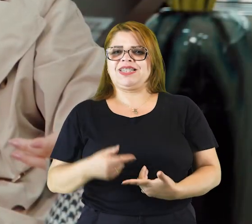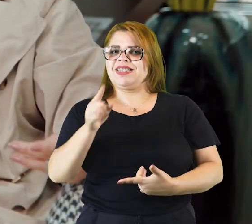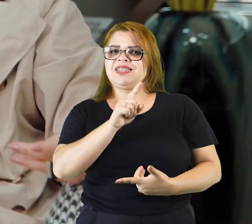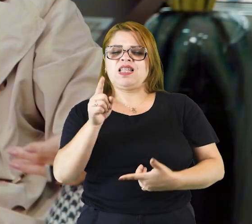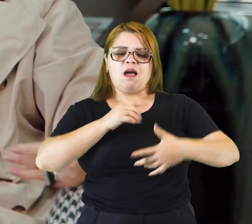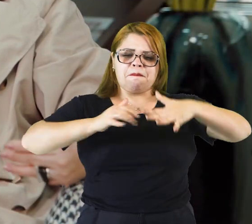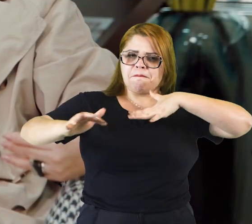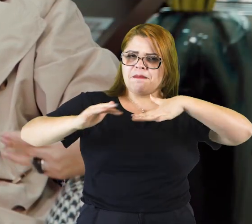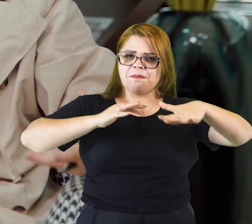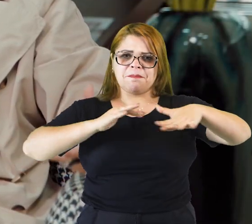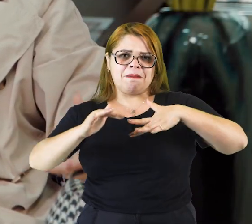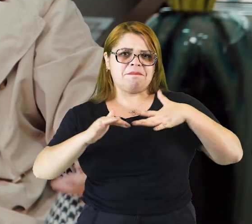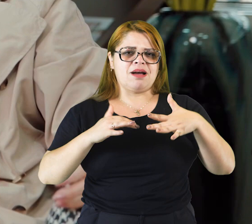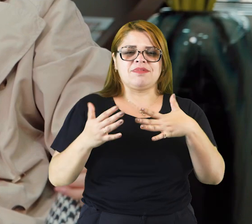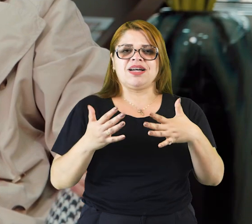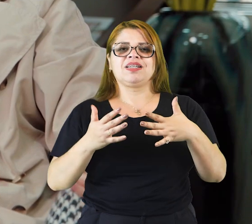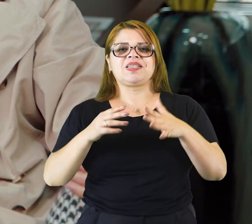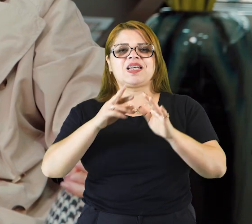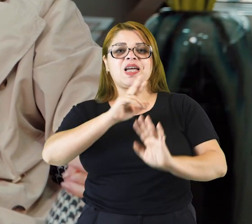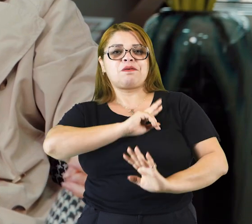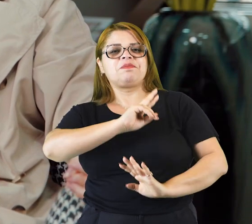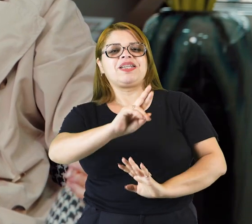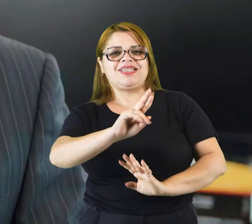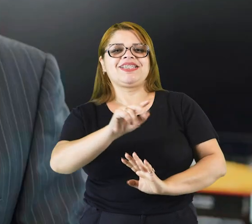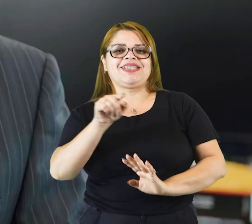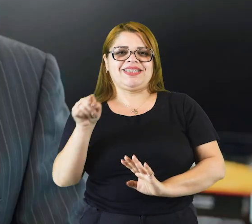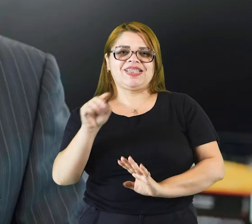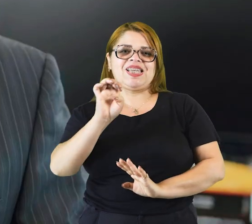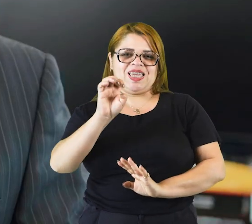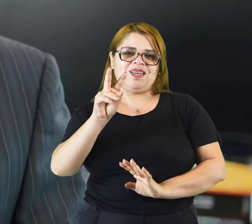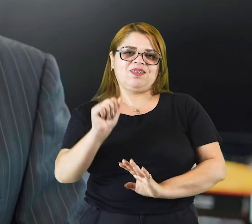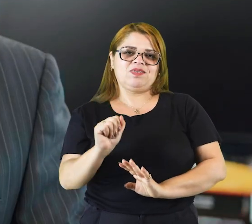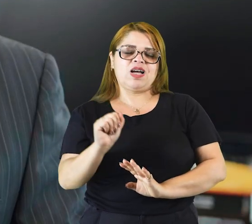ela é dinâmica. Tudo isso representa a Desaema.